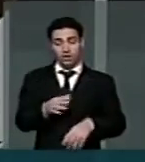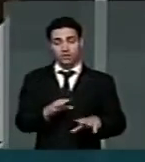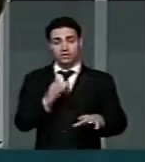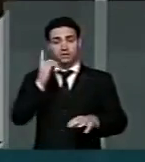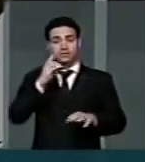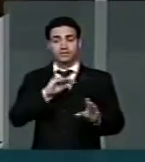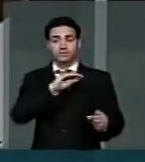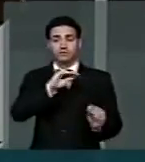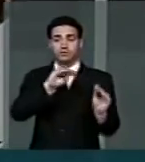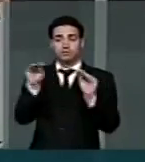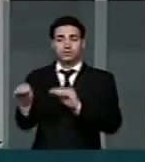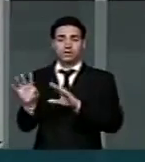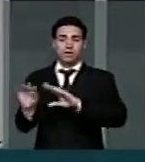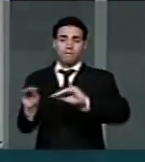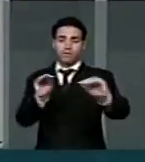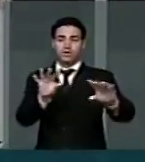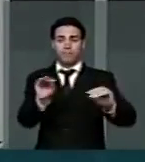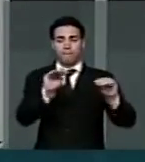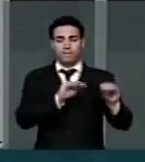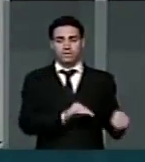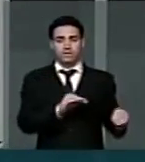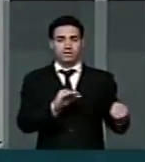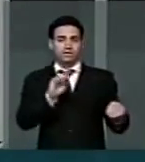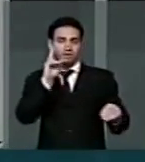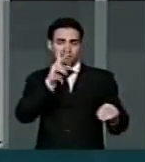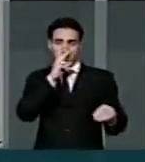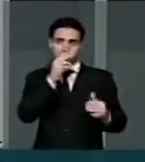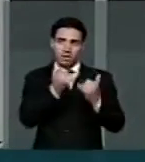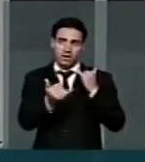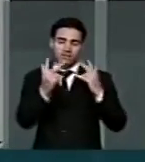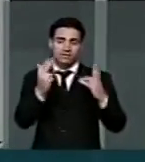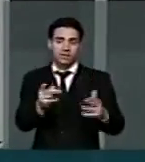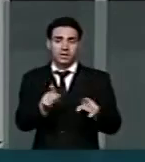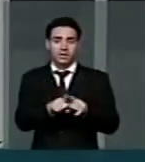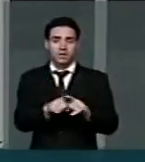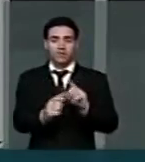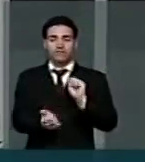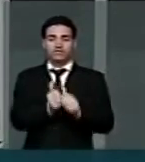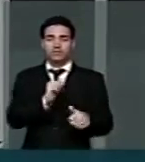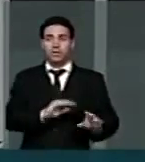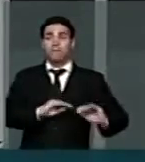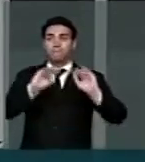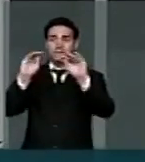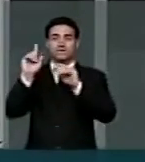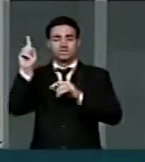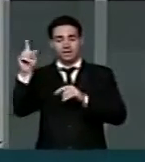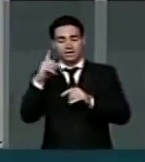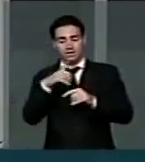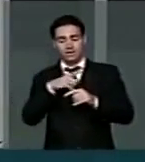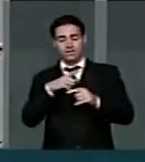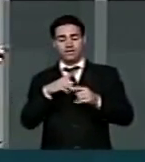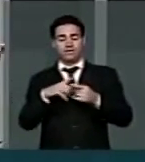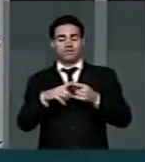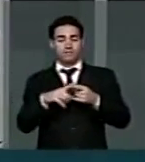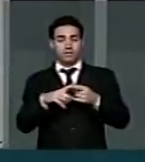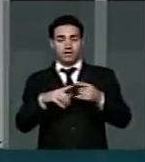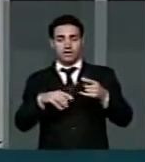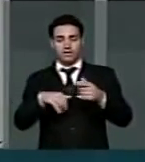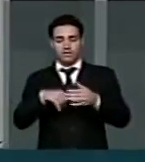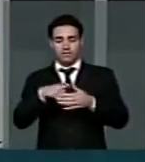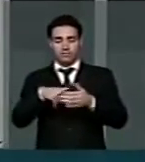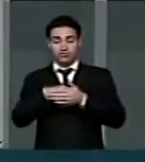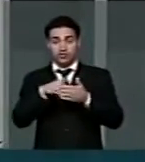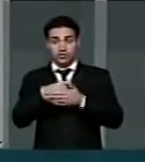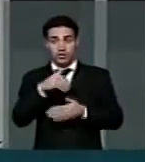a abertura de transferências de atletas do futebol para clubes da Europa, E